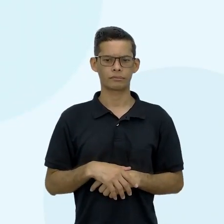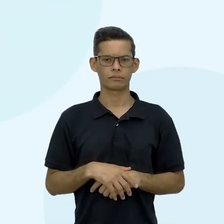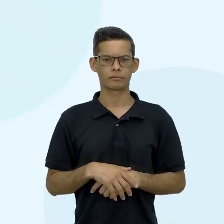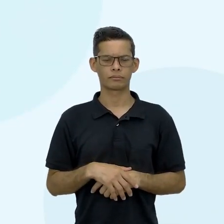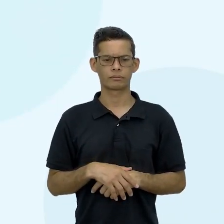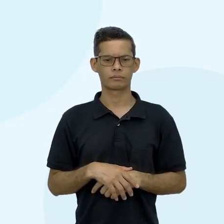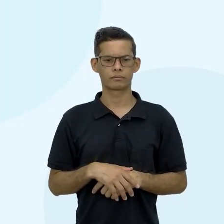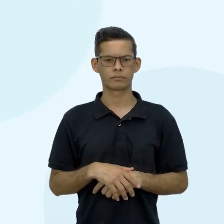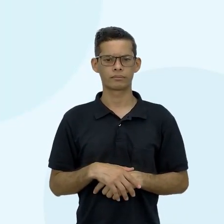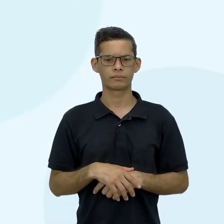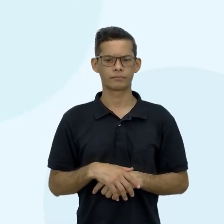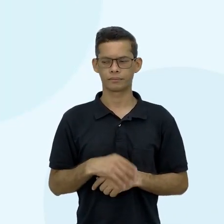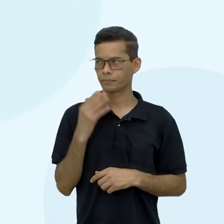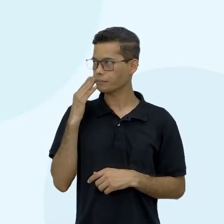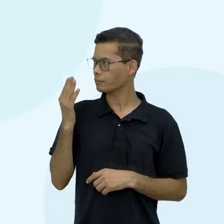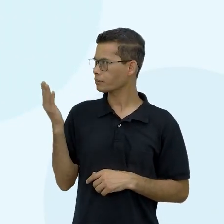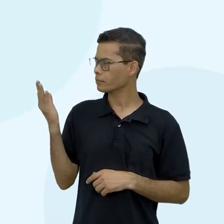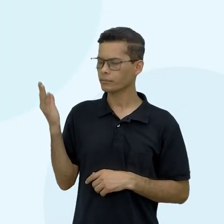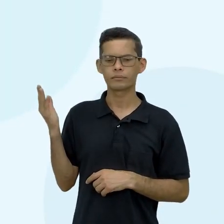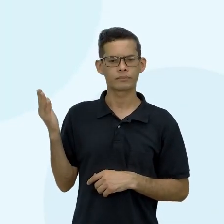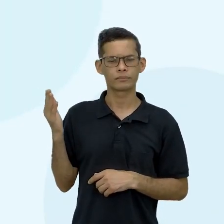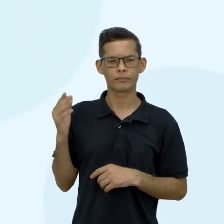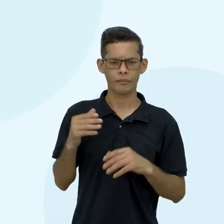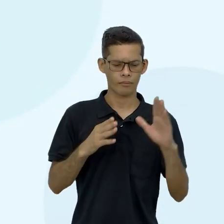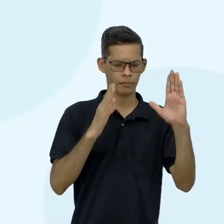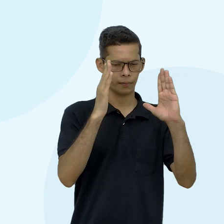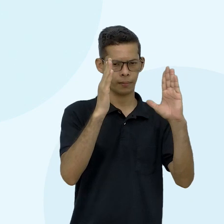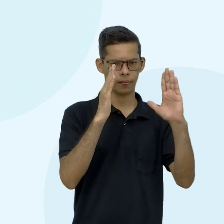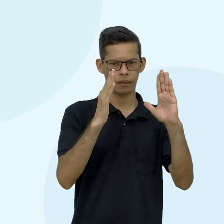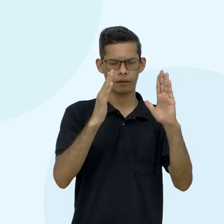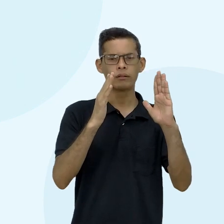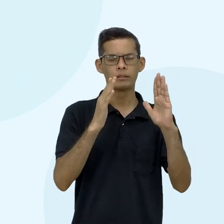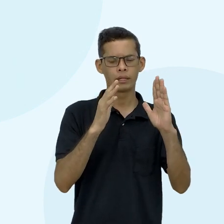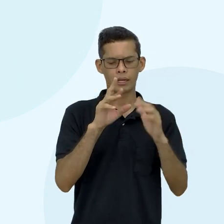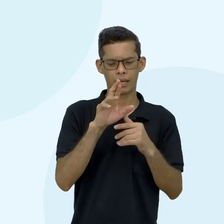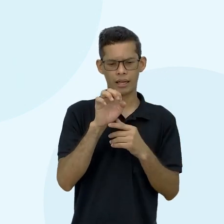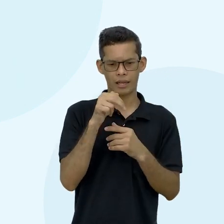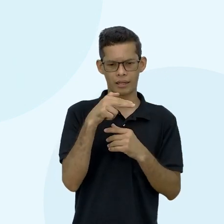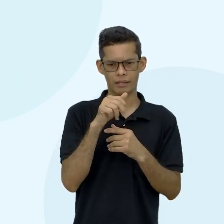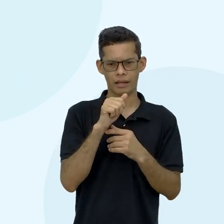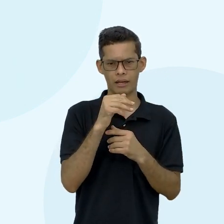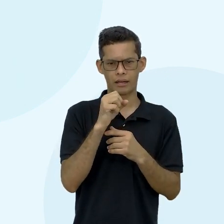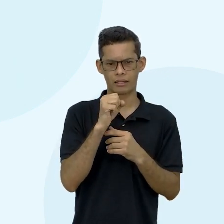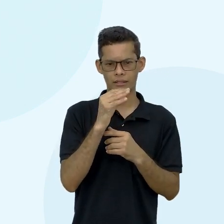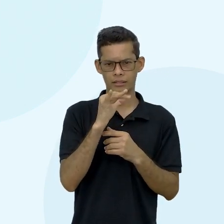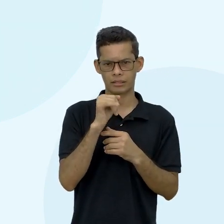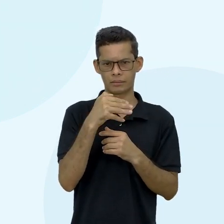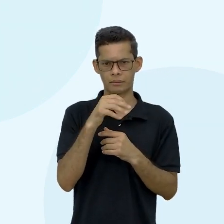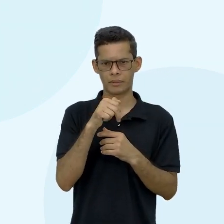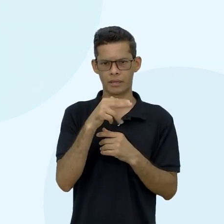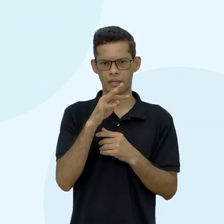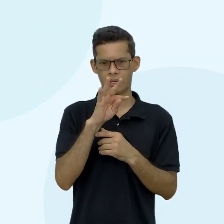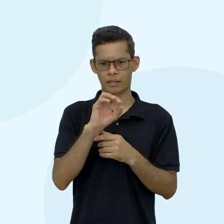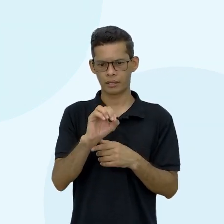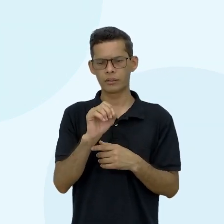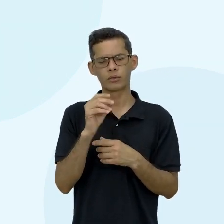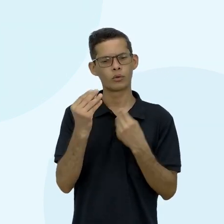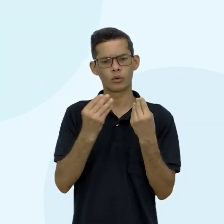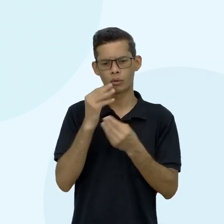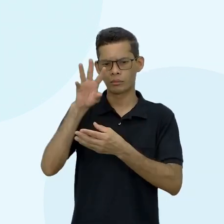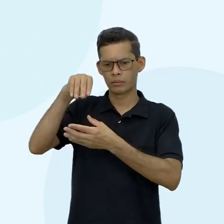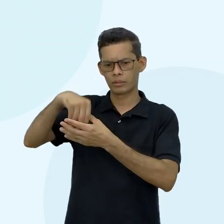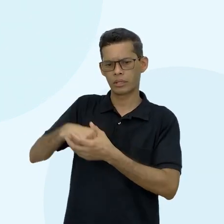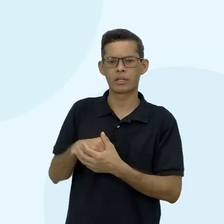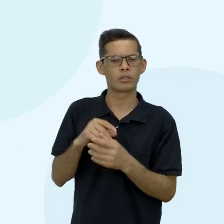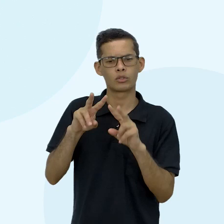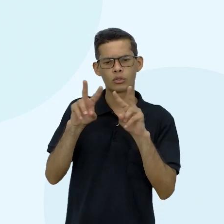lá. Do Renascimento até a Segunda Guerra Mundial, o conhecimento está relacionado ao chamado conhecimento almanáquico.